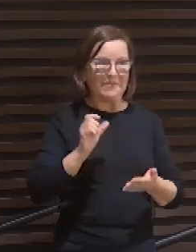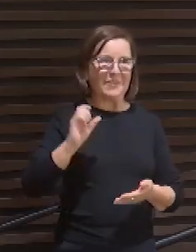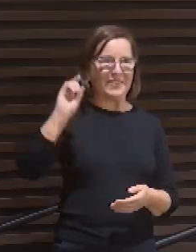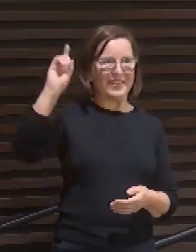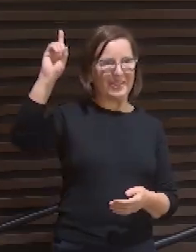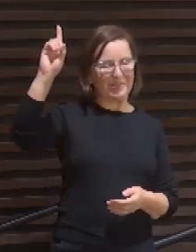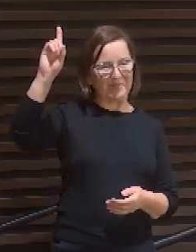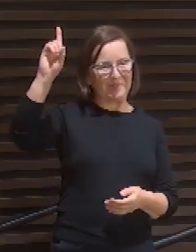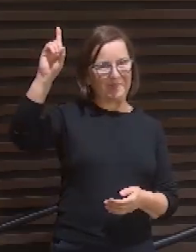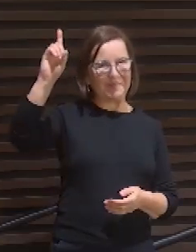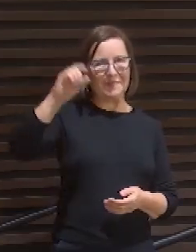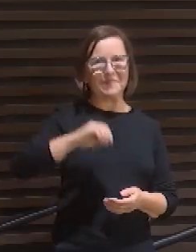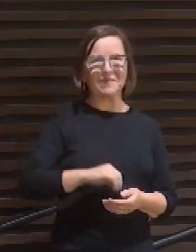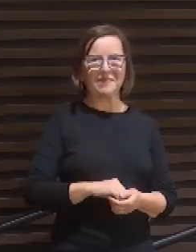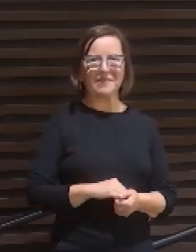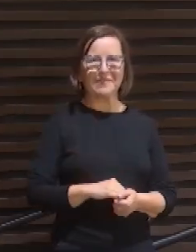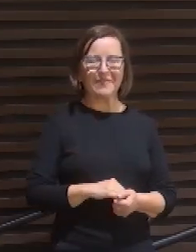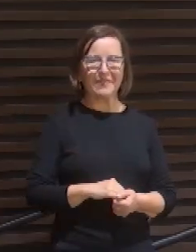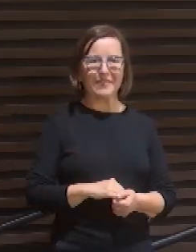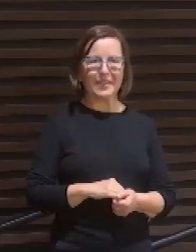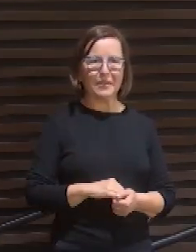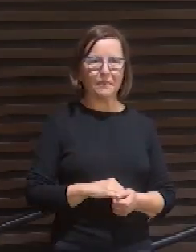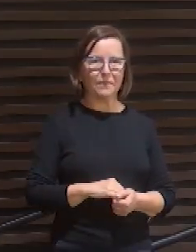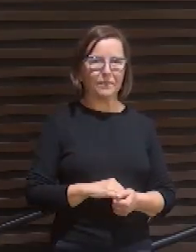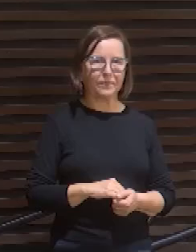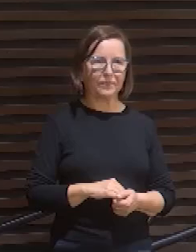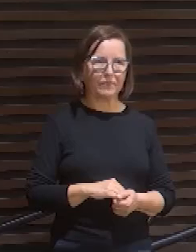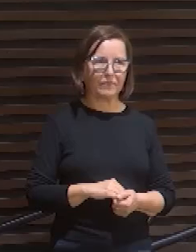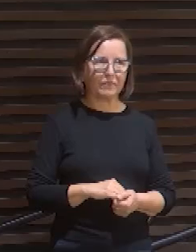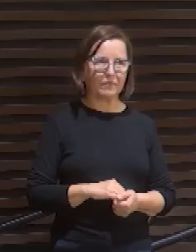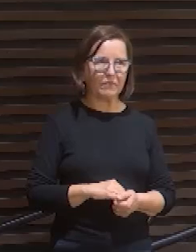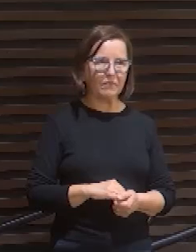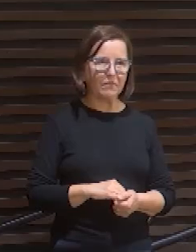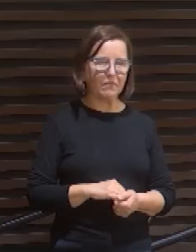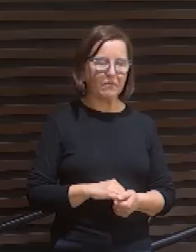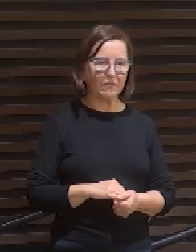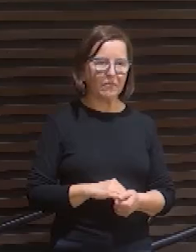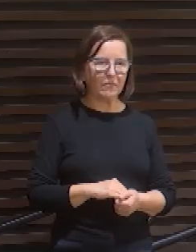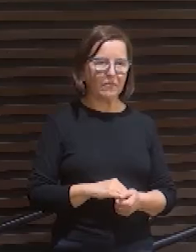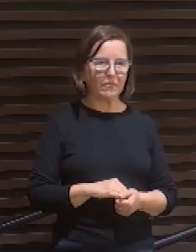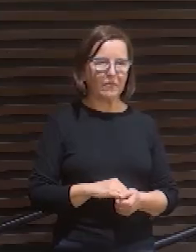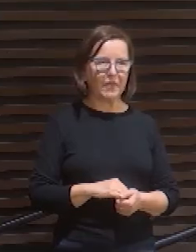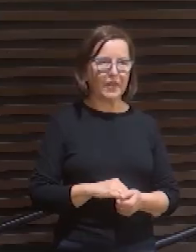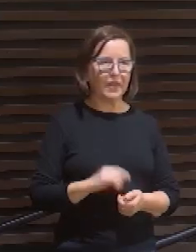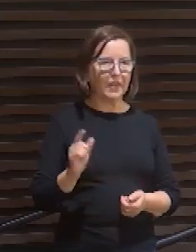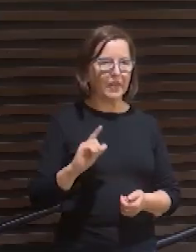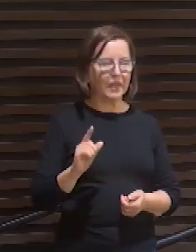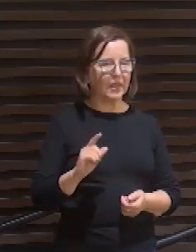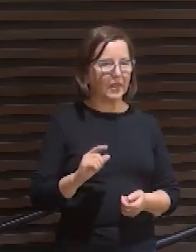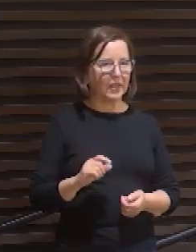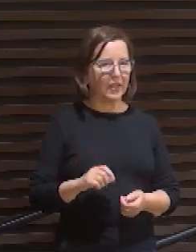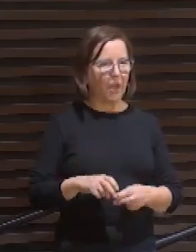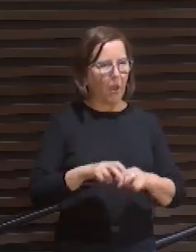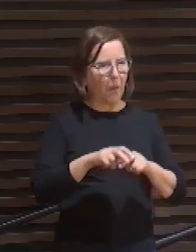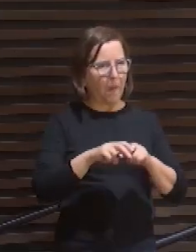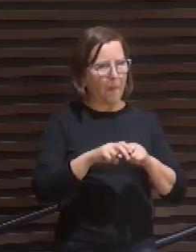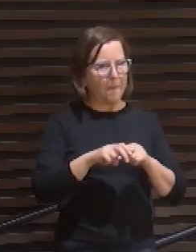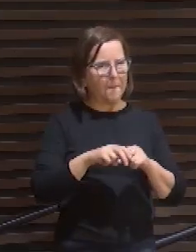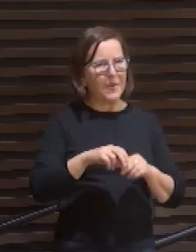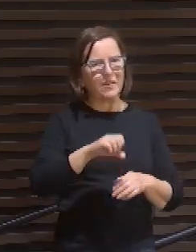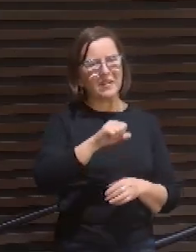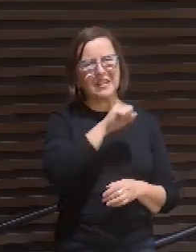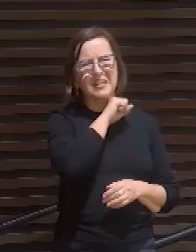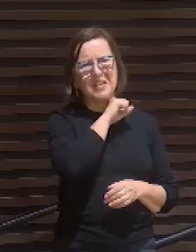Deus. Que não é por um gesto humano de um sacerdote